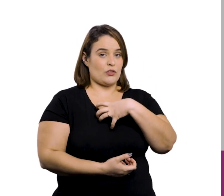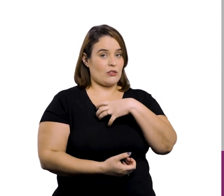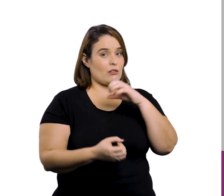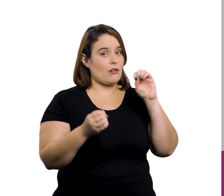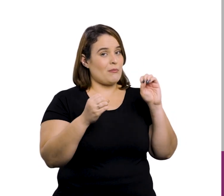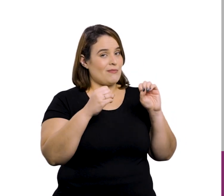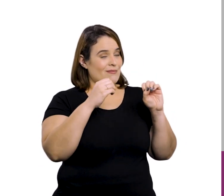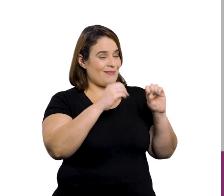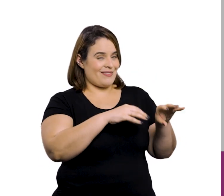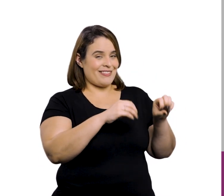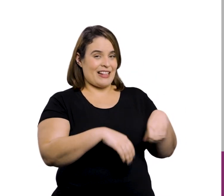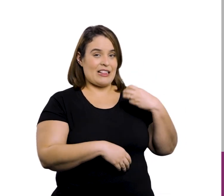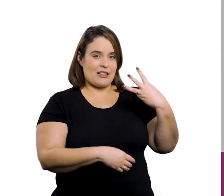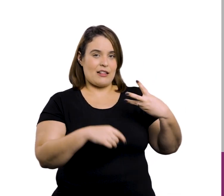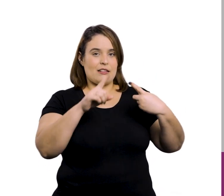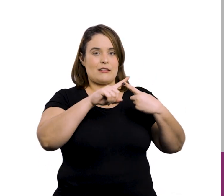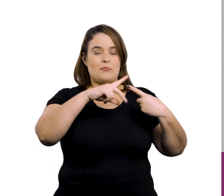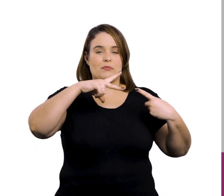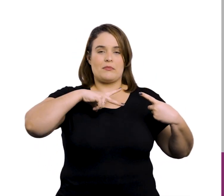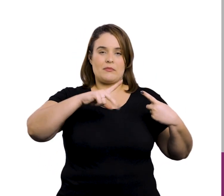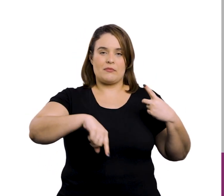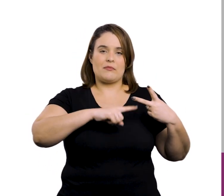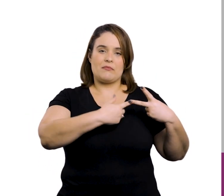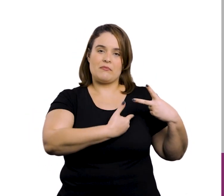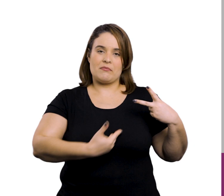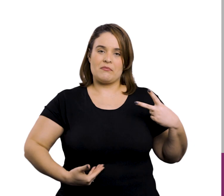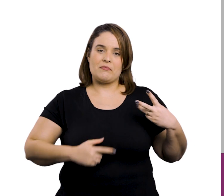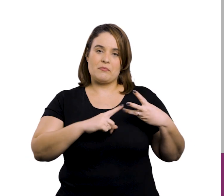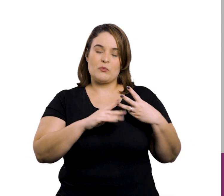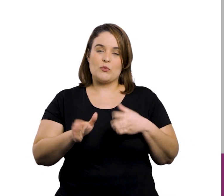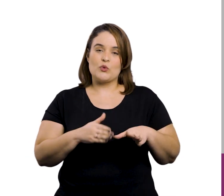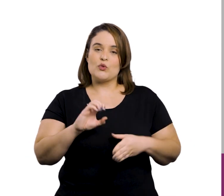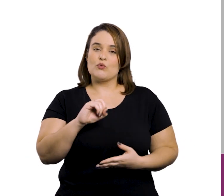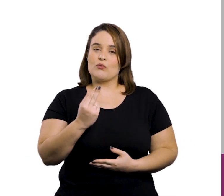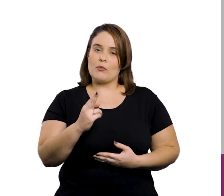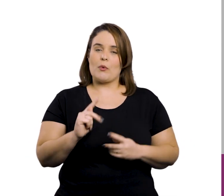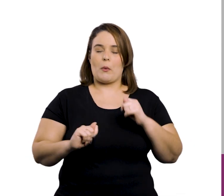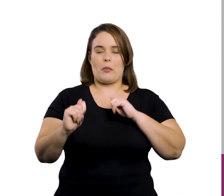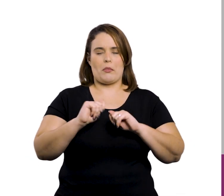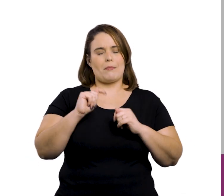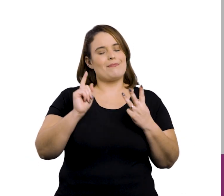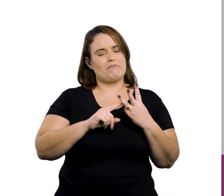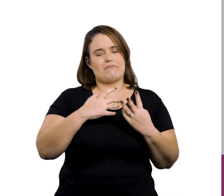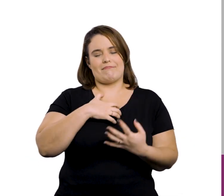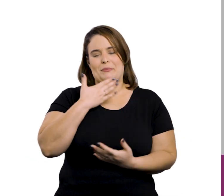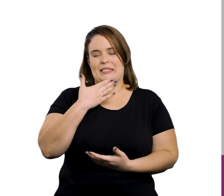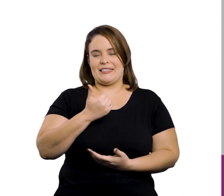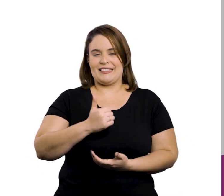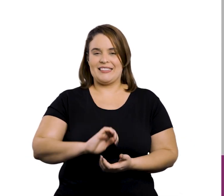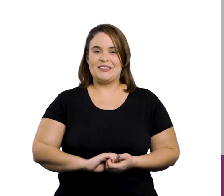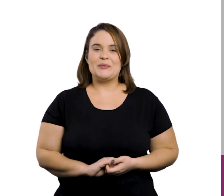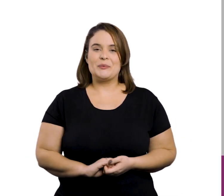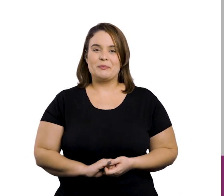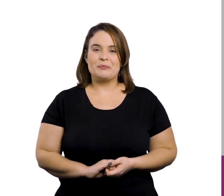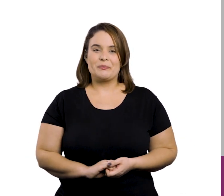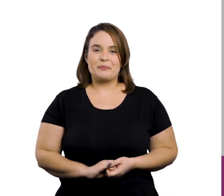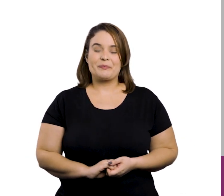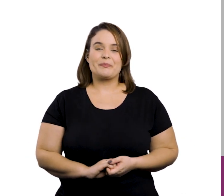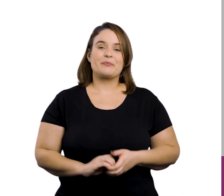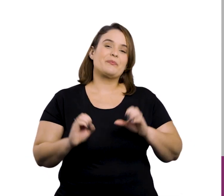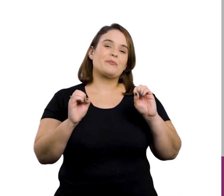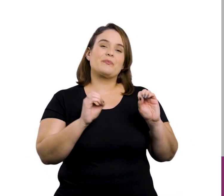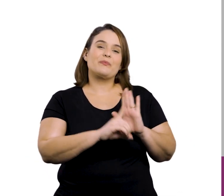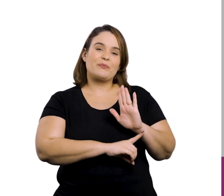da educação é garantir 3 liberdades: a pessoal, a política e a produtiva ou econômica, no melhor sentido